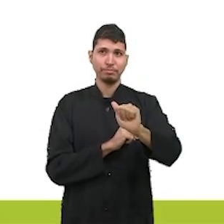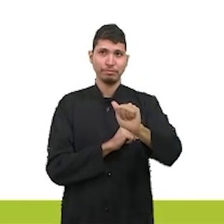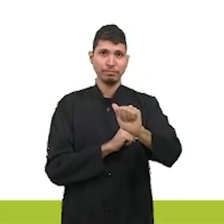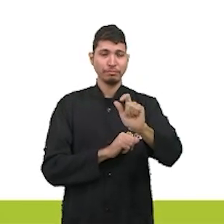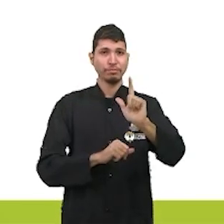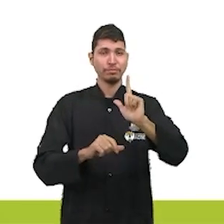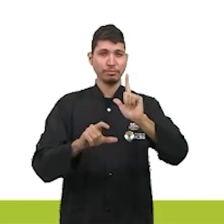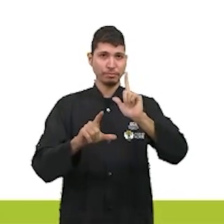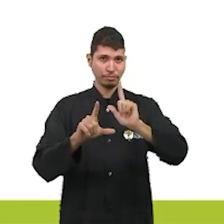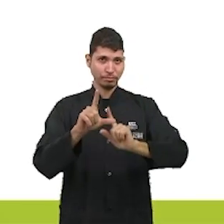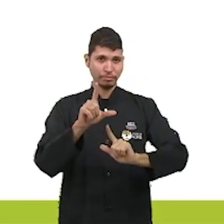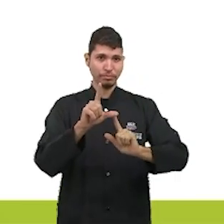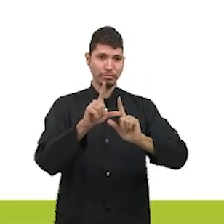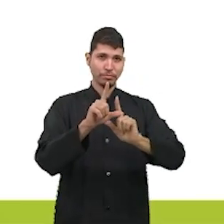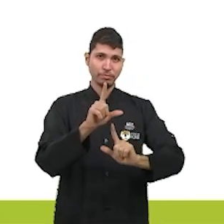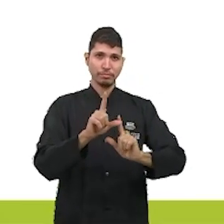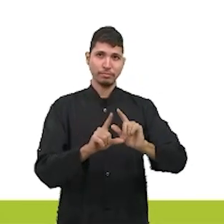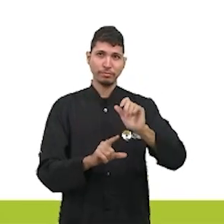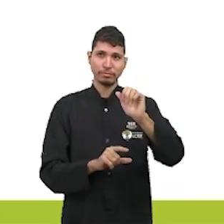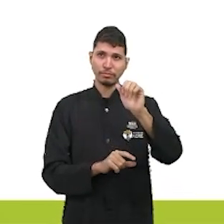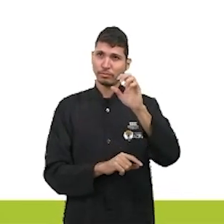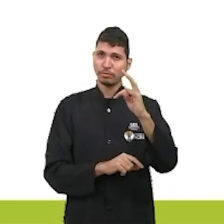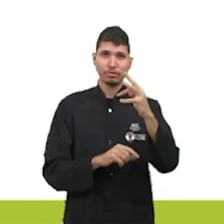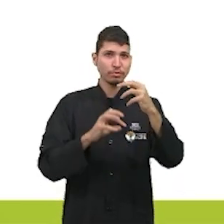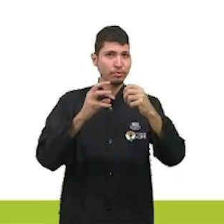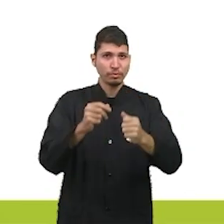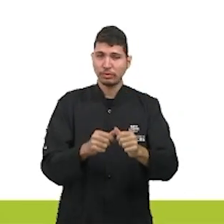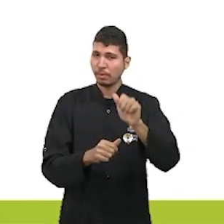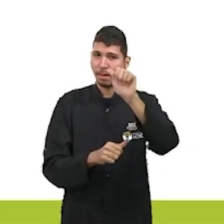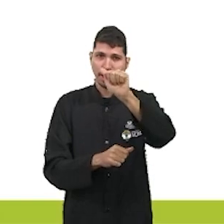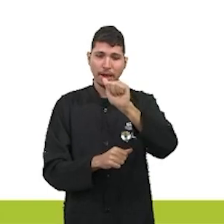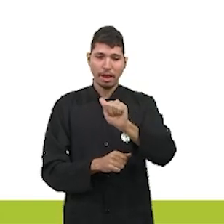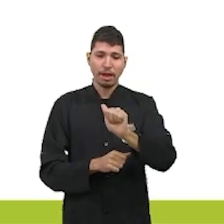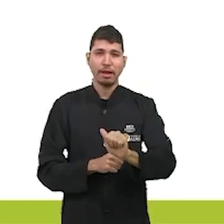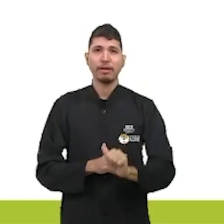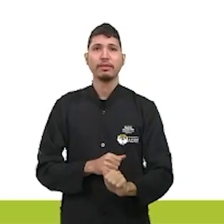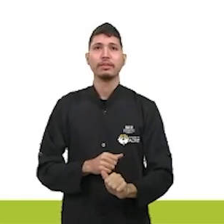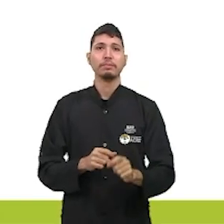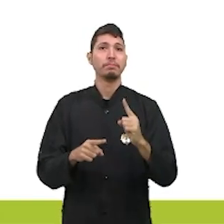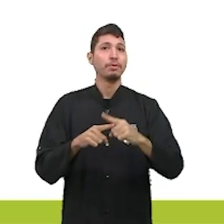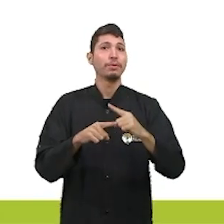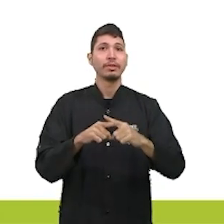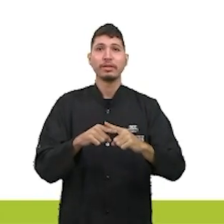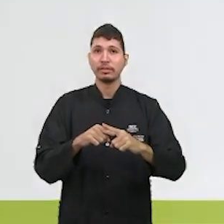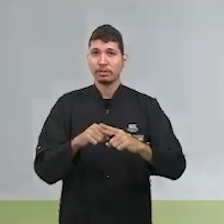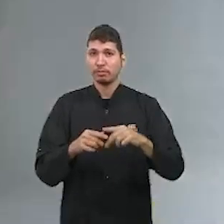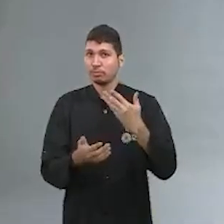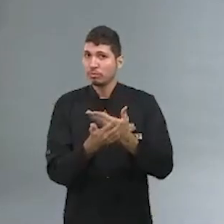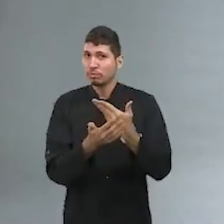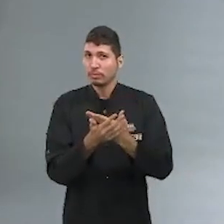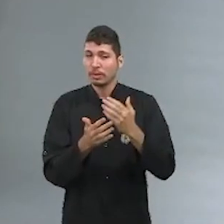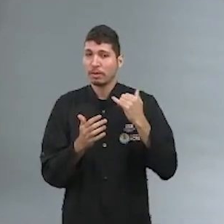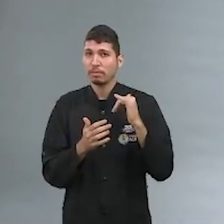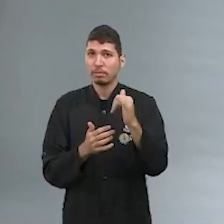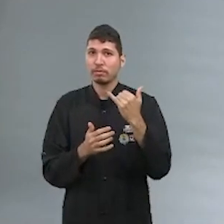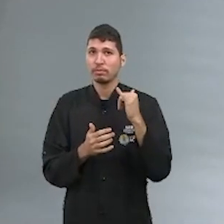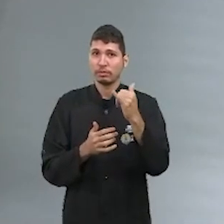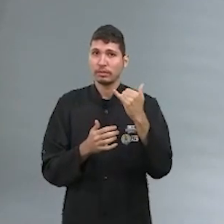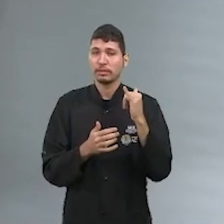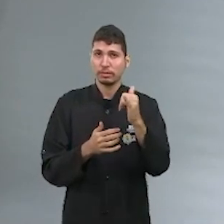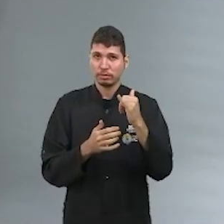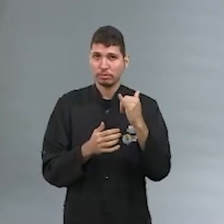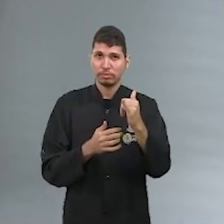estão tudo, né, todas ali em ampere, né? Porque nós estamos trabalhando com corrente elétrica e a unidade de medida no